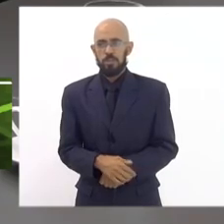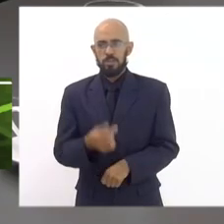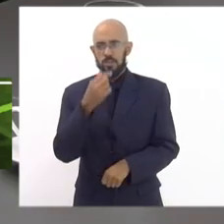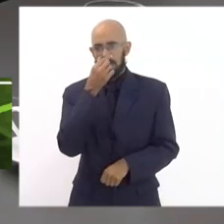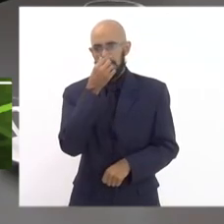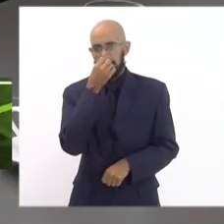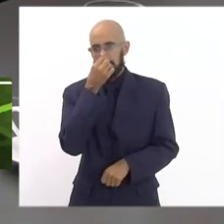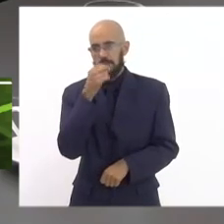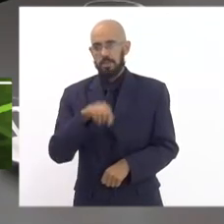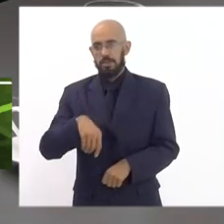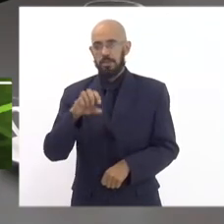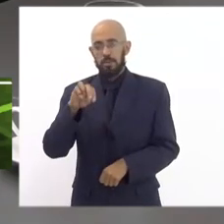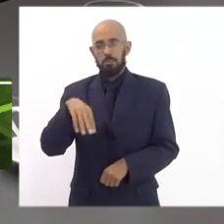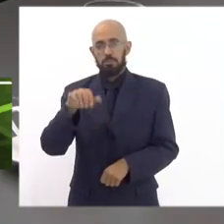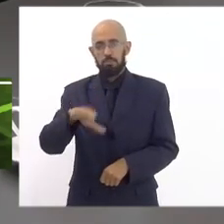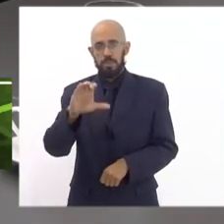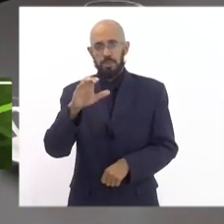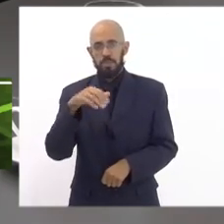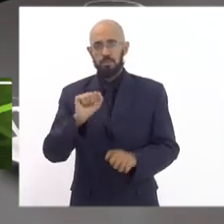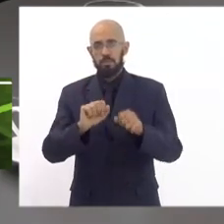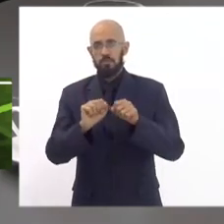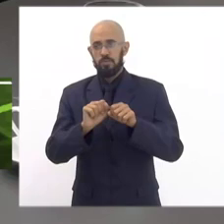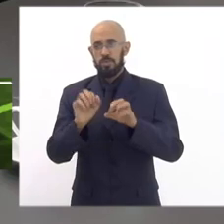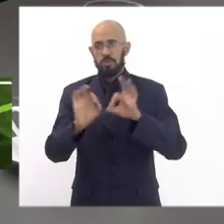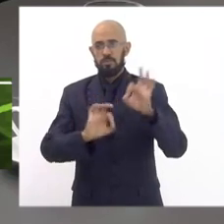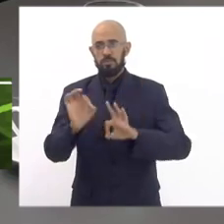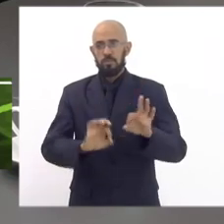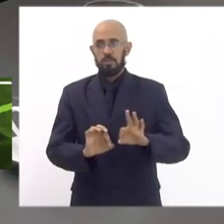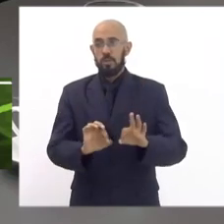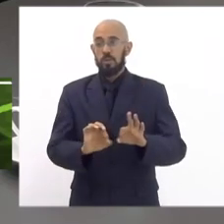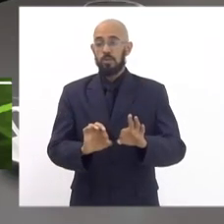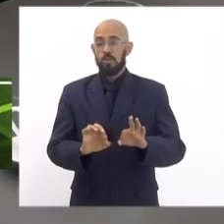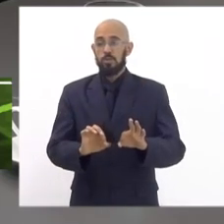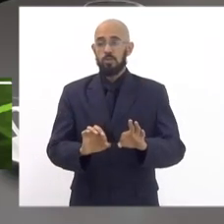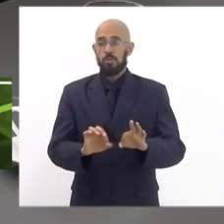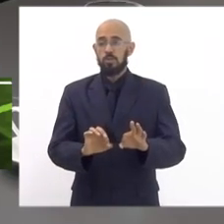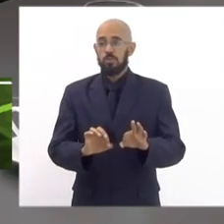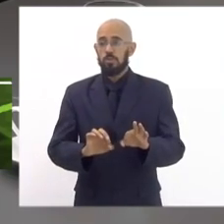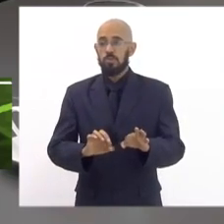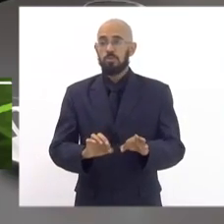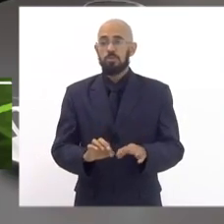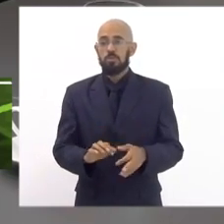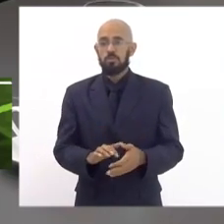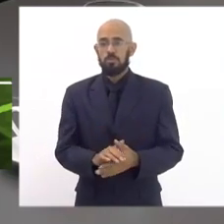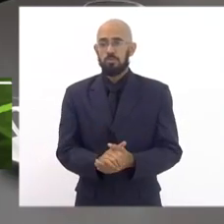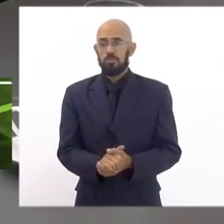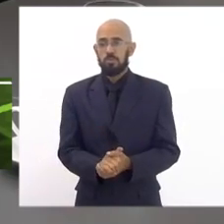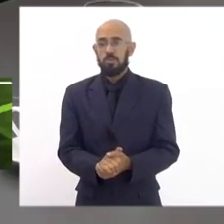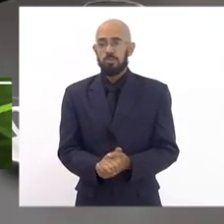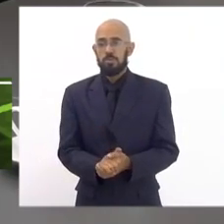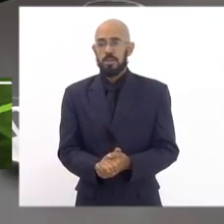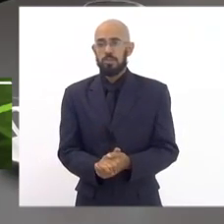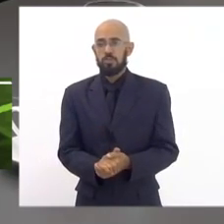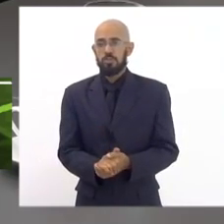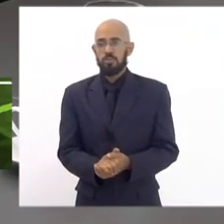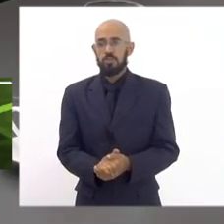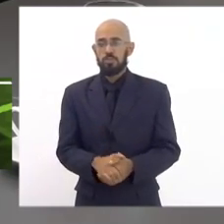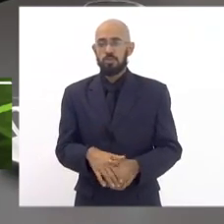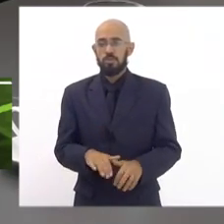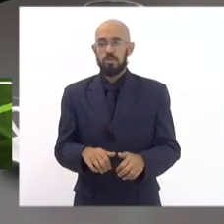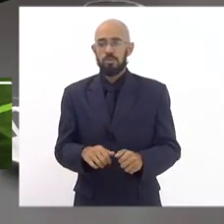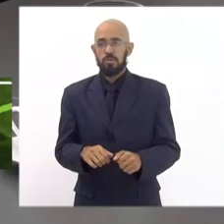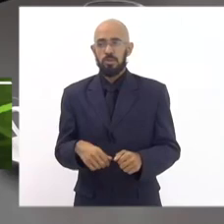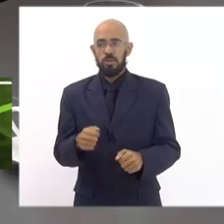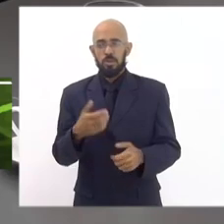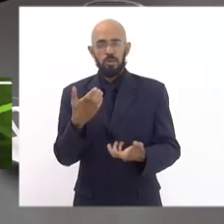O deputado Carlos Mink havia feito uma questão de ordem para uma inversão de pauta por conta de um projeto que do seu interesse. Queria